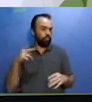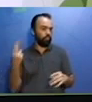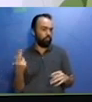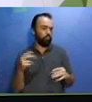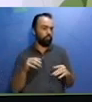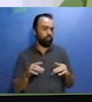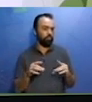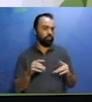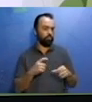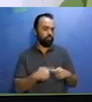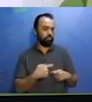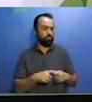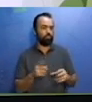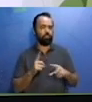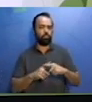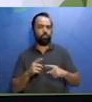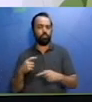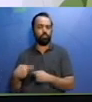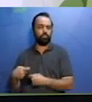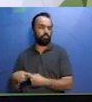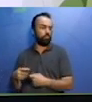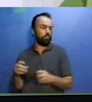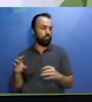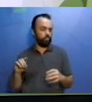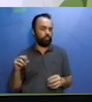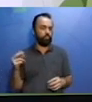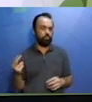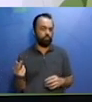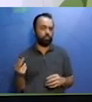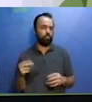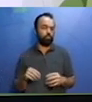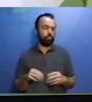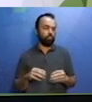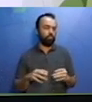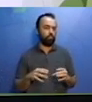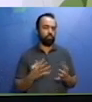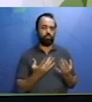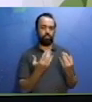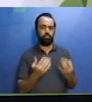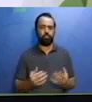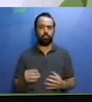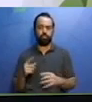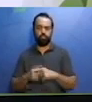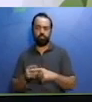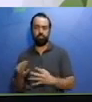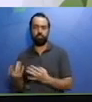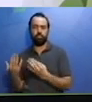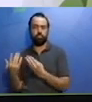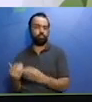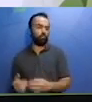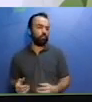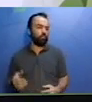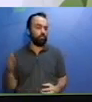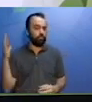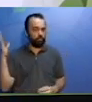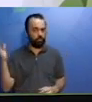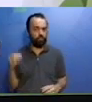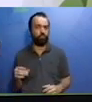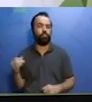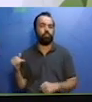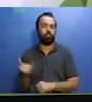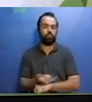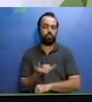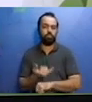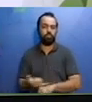tipos de misturas homogêneas. Aqui as técnicas envolvidas para separar essas misturas.